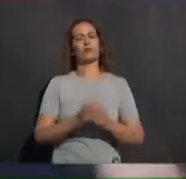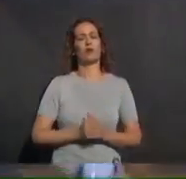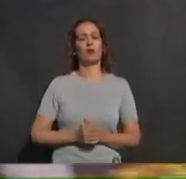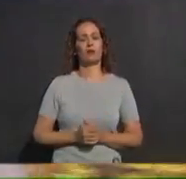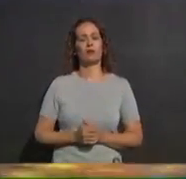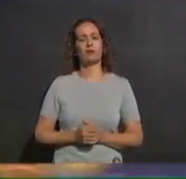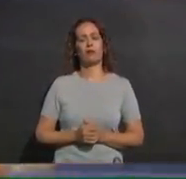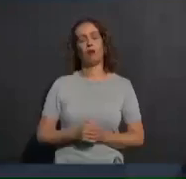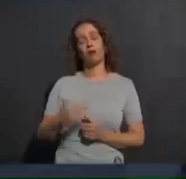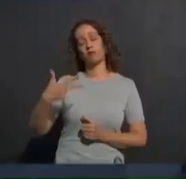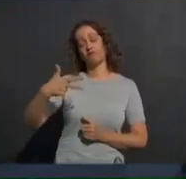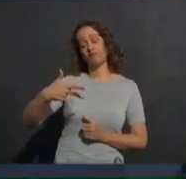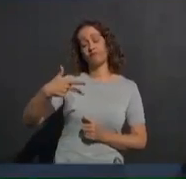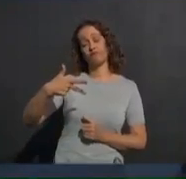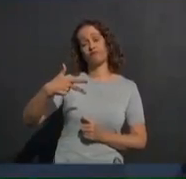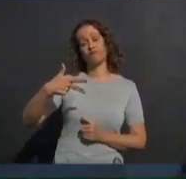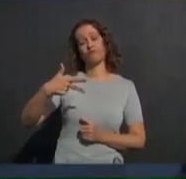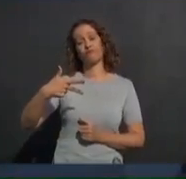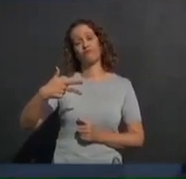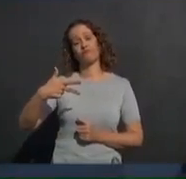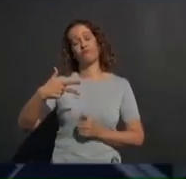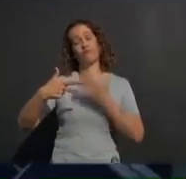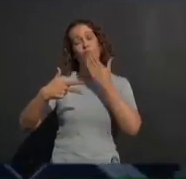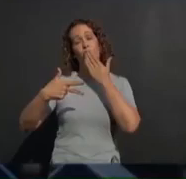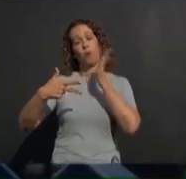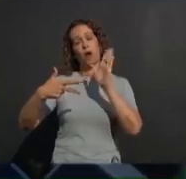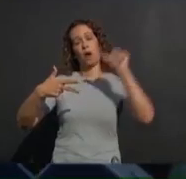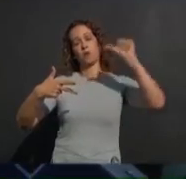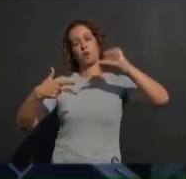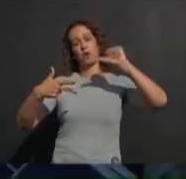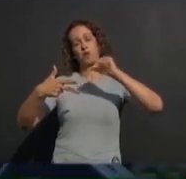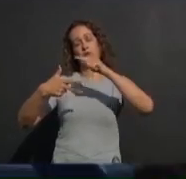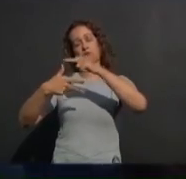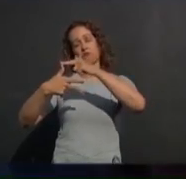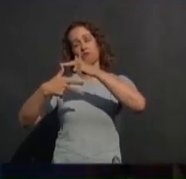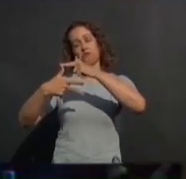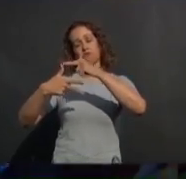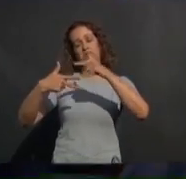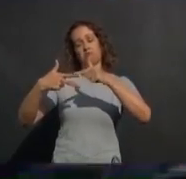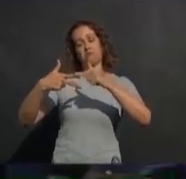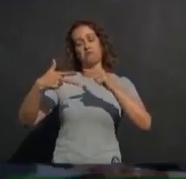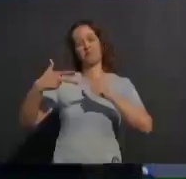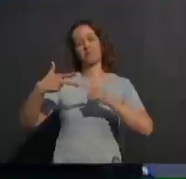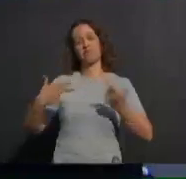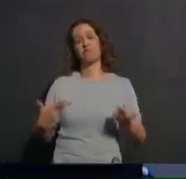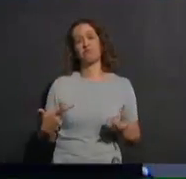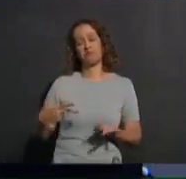tripés aqui você não está bom? Em qual deles? O equilíbrio só vem quando